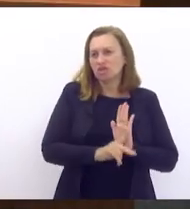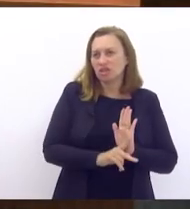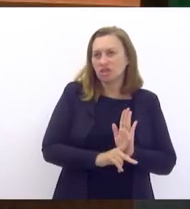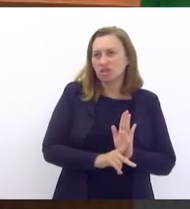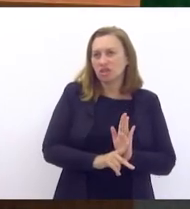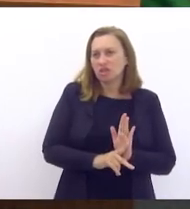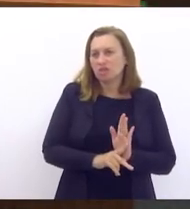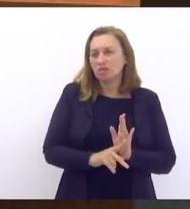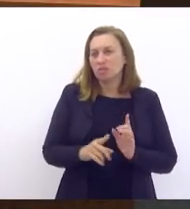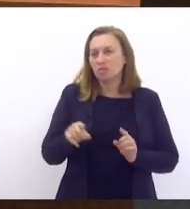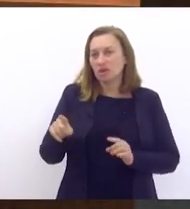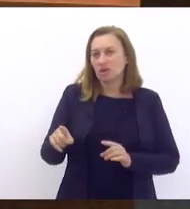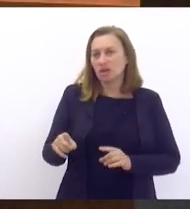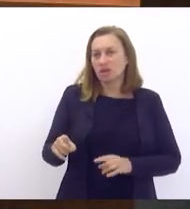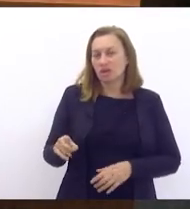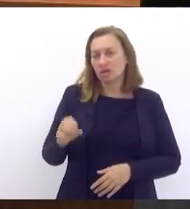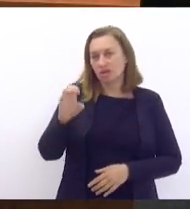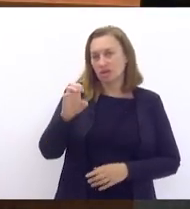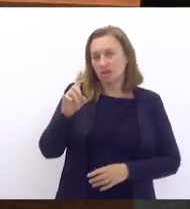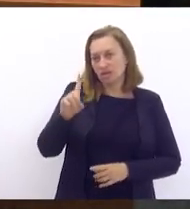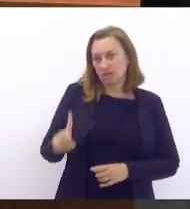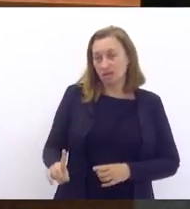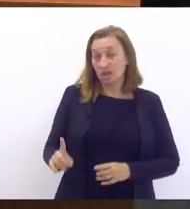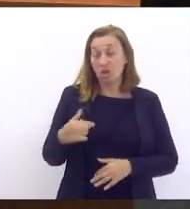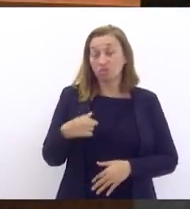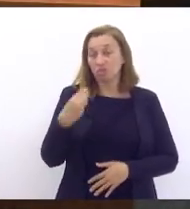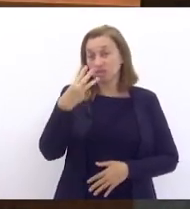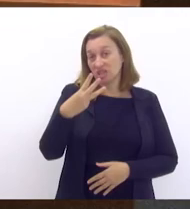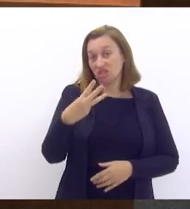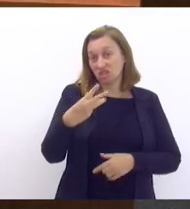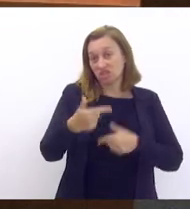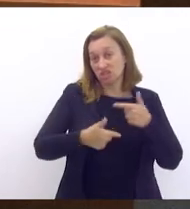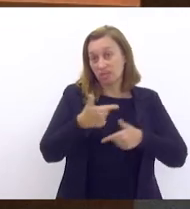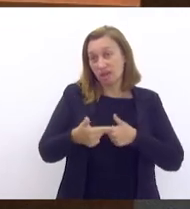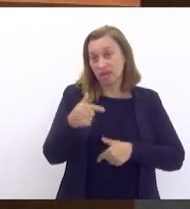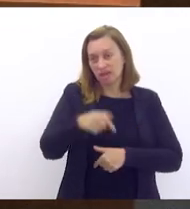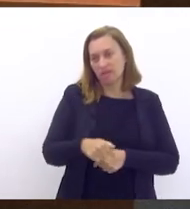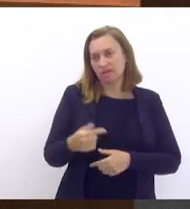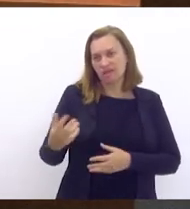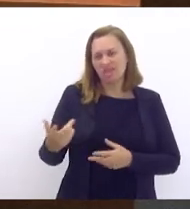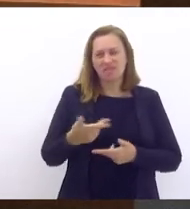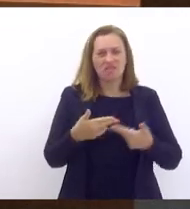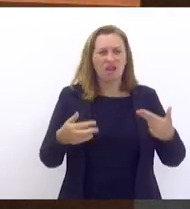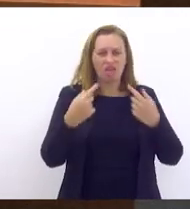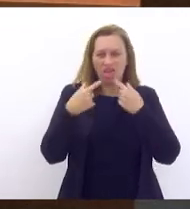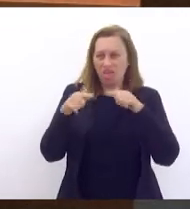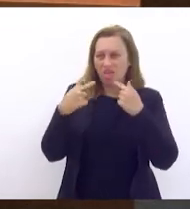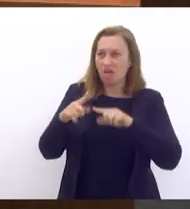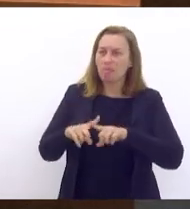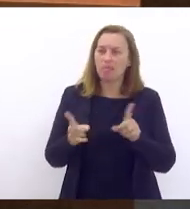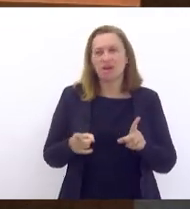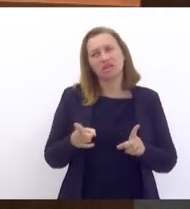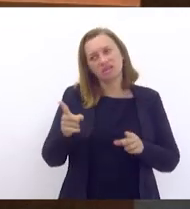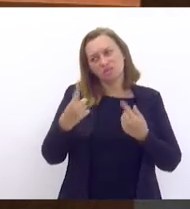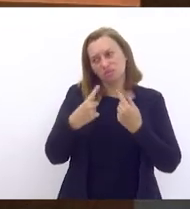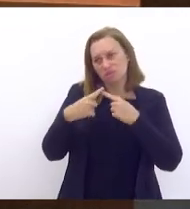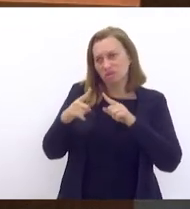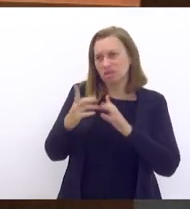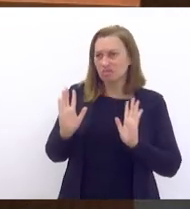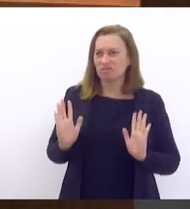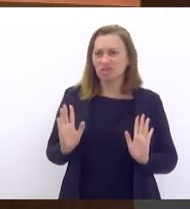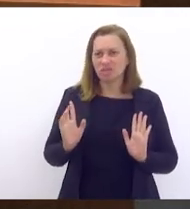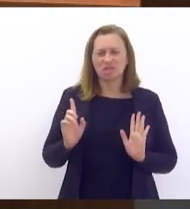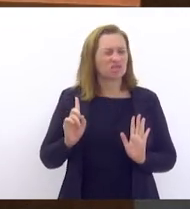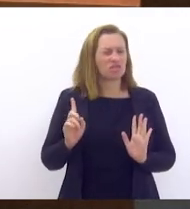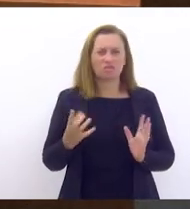um parparlamentar da direita. Eu estou aqui há 3 mandatos. Posso receber muitas críticas, mas essa é uma crítica que